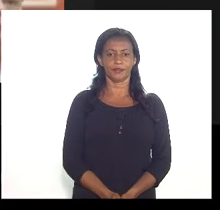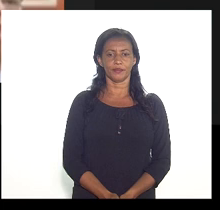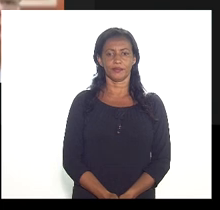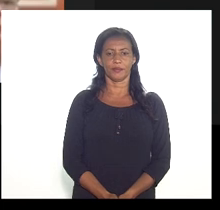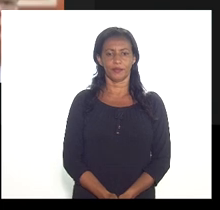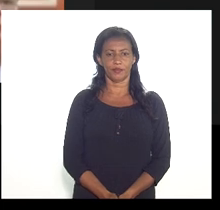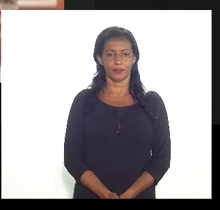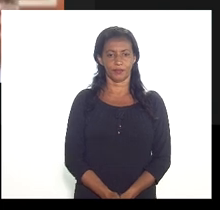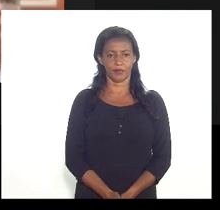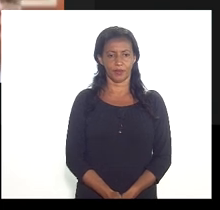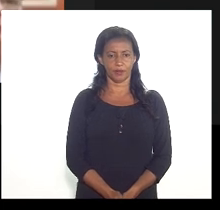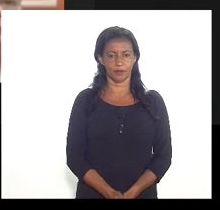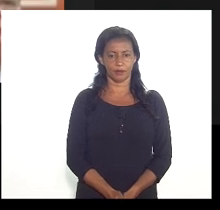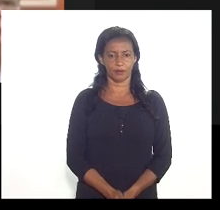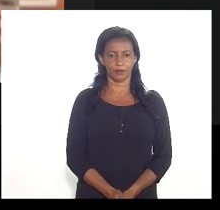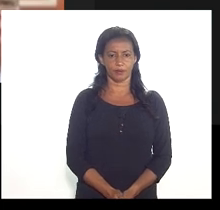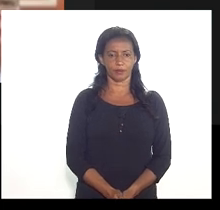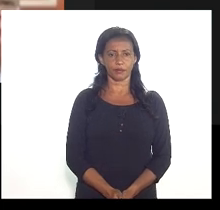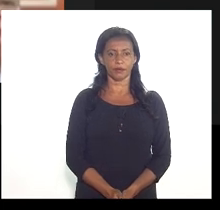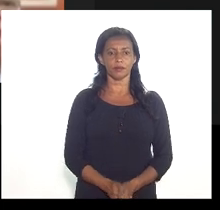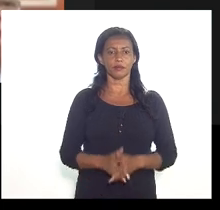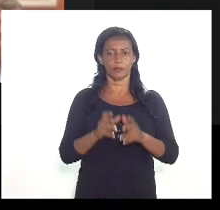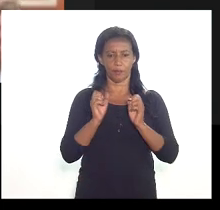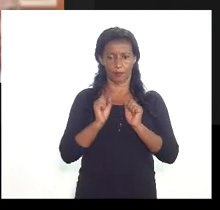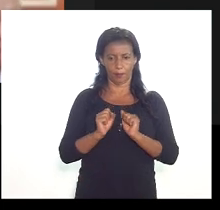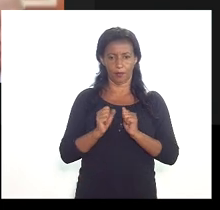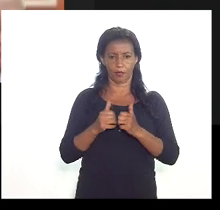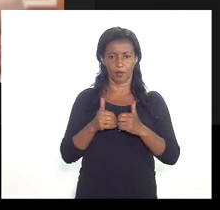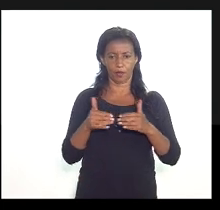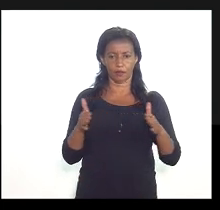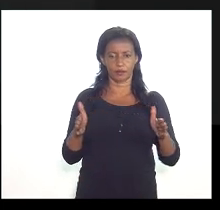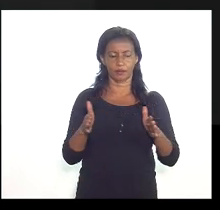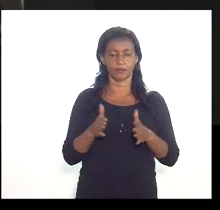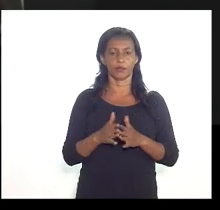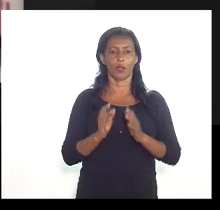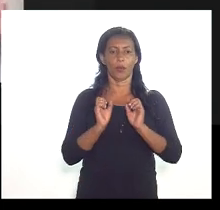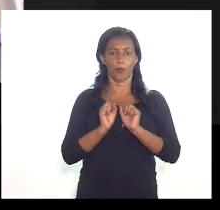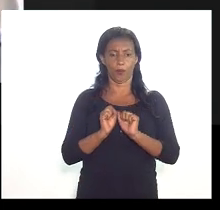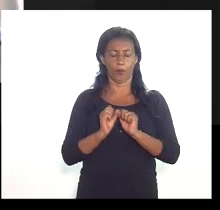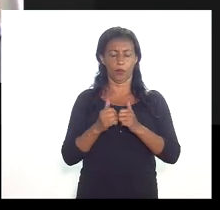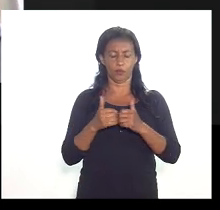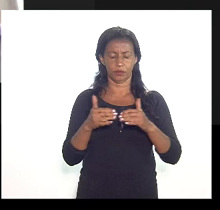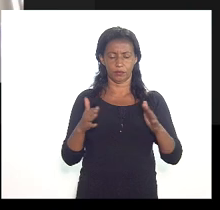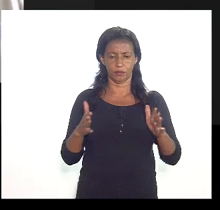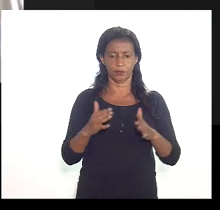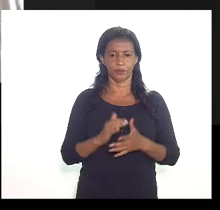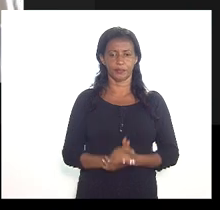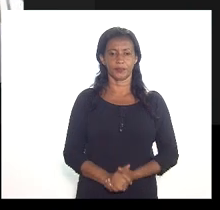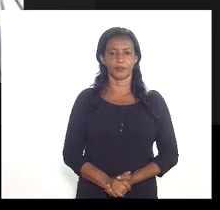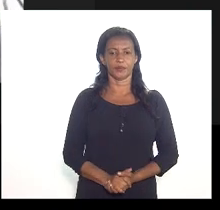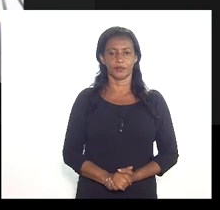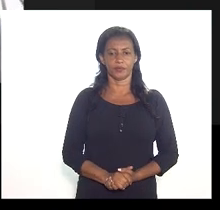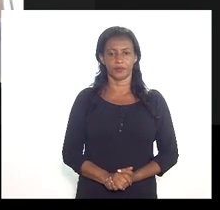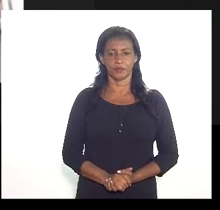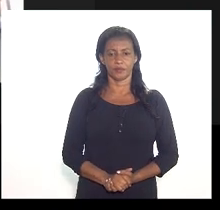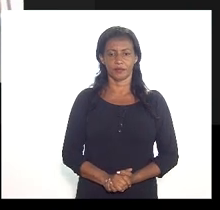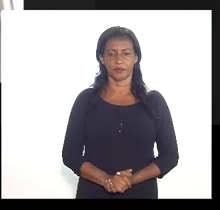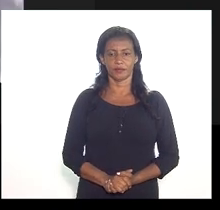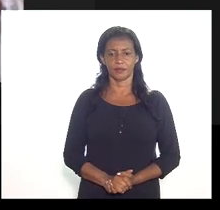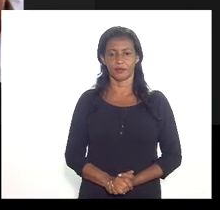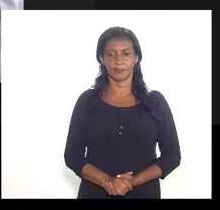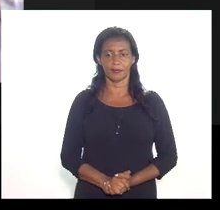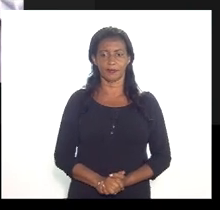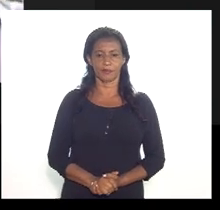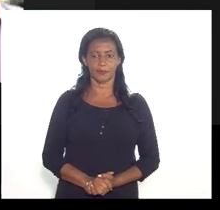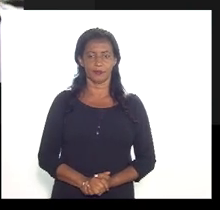fazer. Ah, no final da sessão, geral. Tá bom. Pode deixar, tá bom. Depois da sessão ordinária, é isso? Isso,